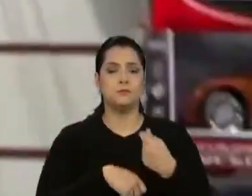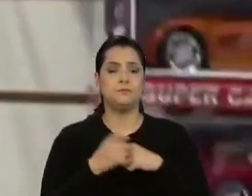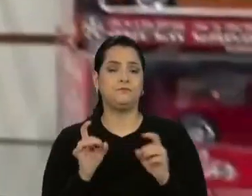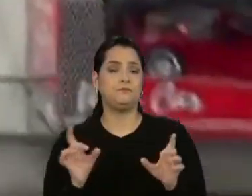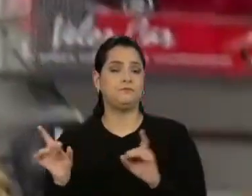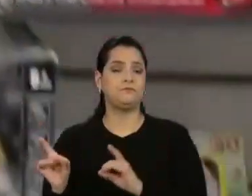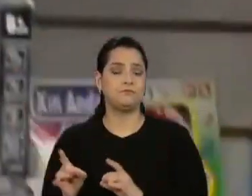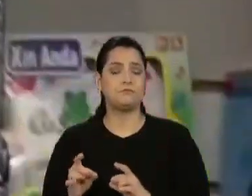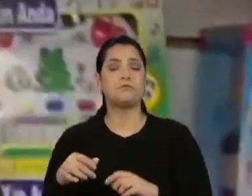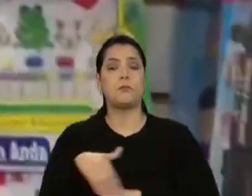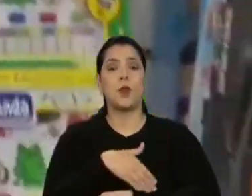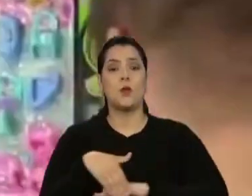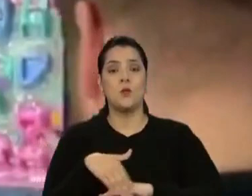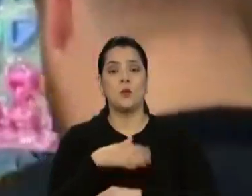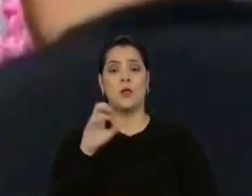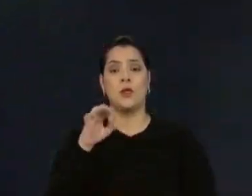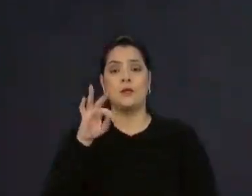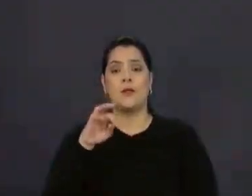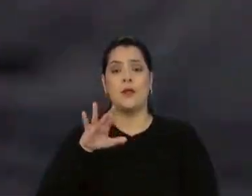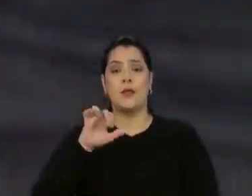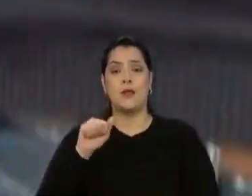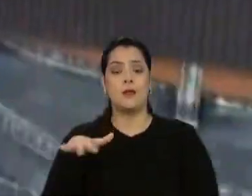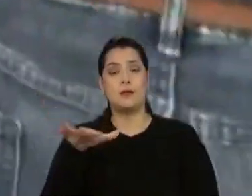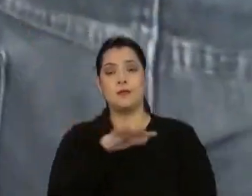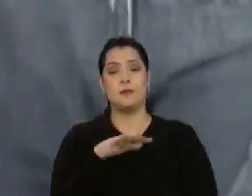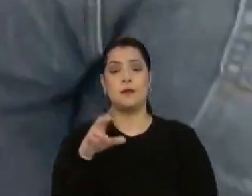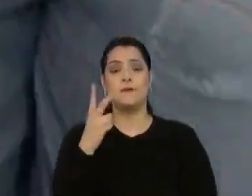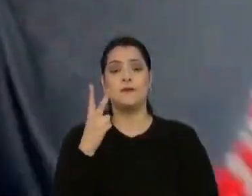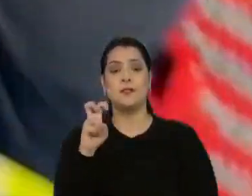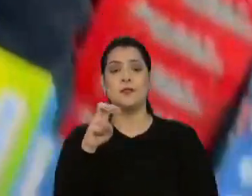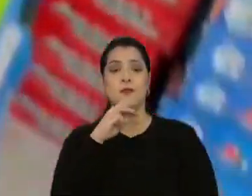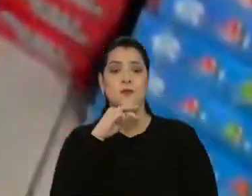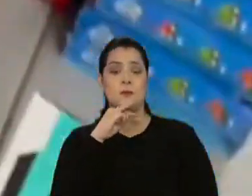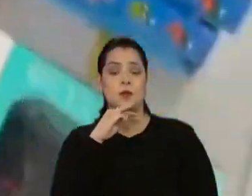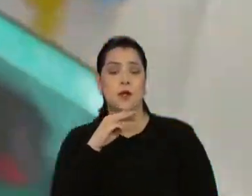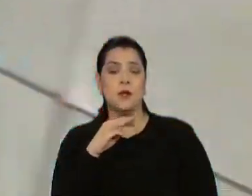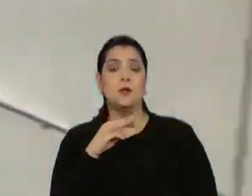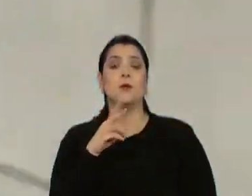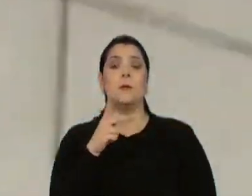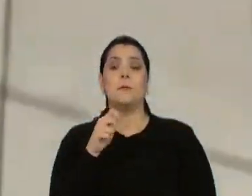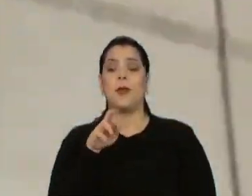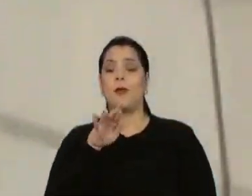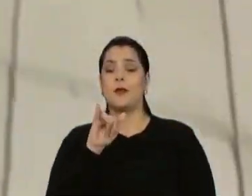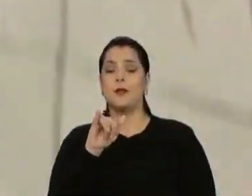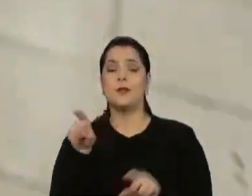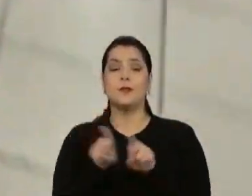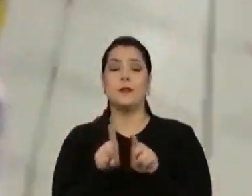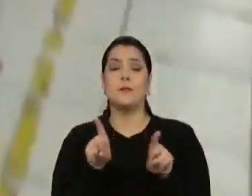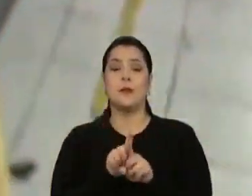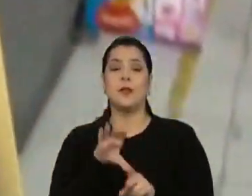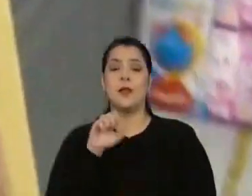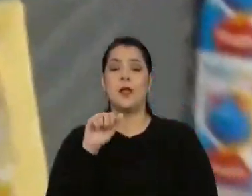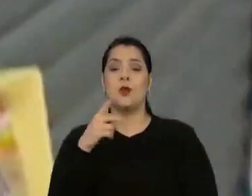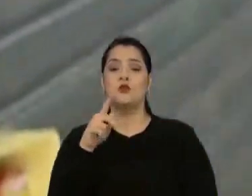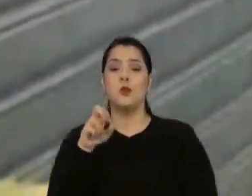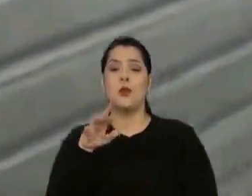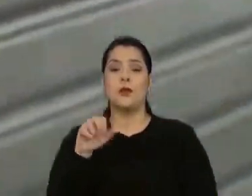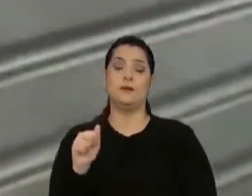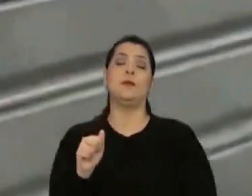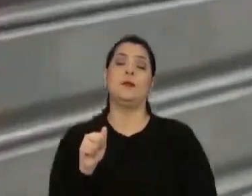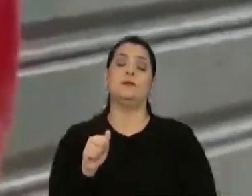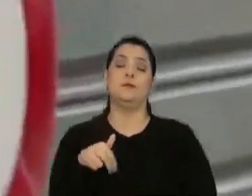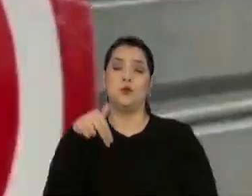popular, na Rua da Cantareira, na região da 25 de março, no Pari e também na Vila Nova Cachoeirinha, na Zona